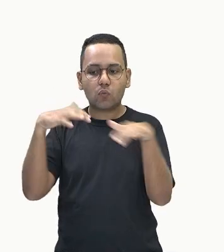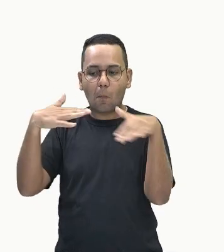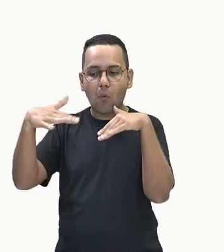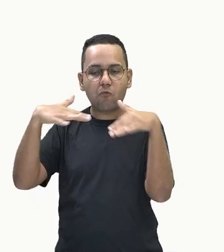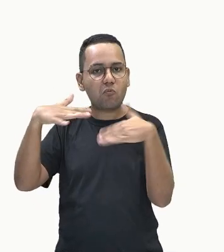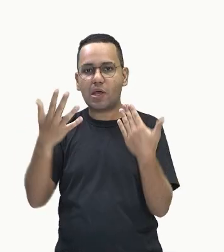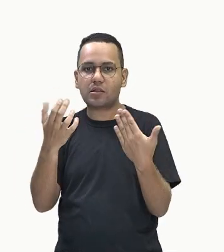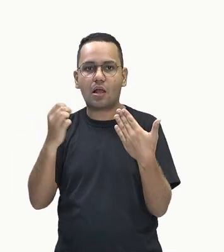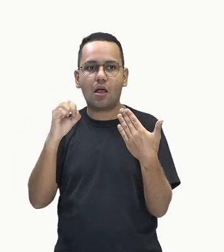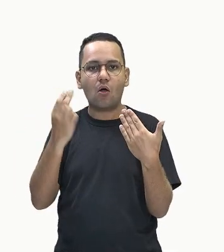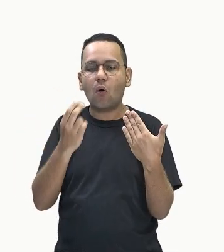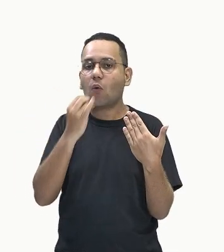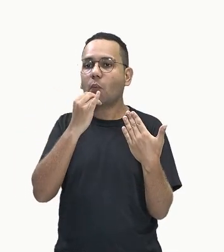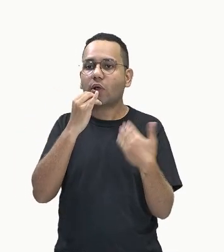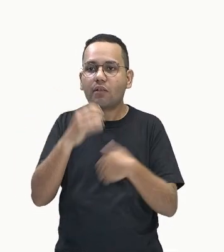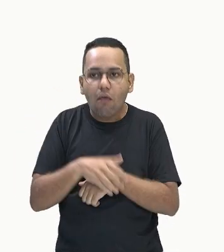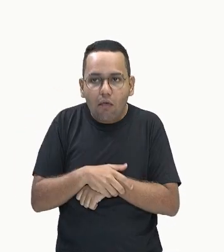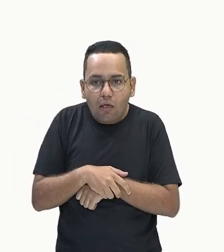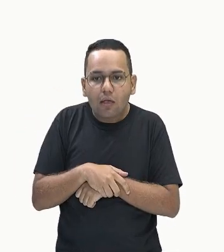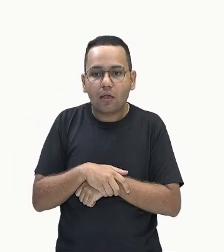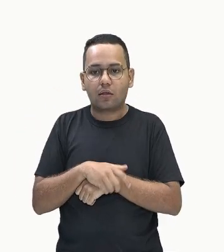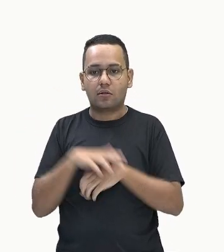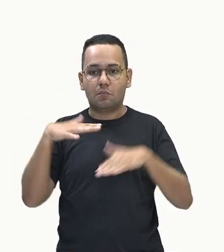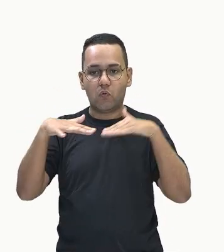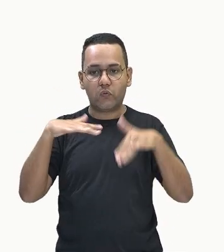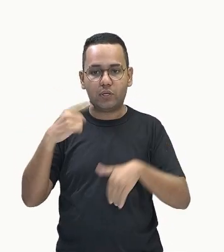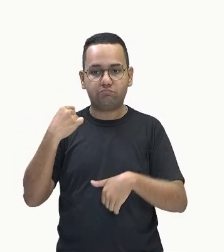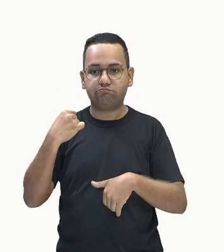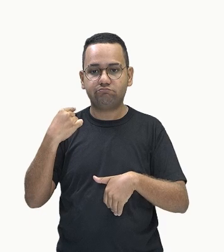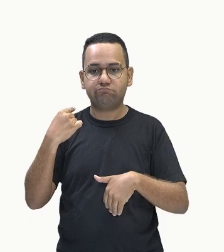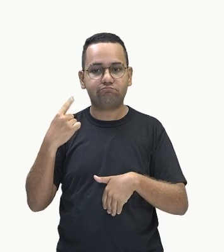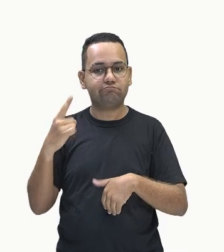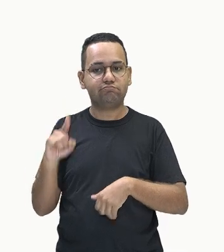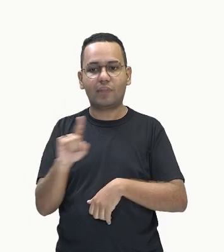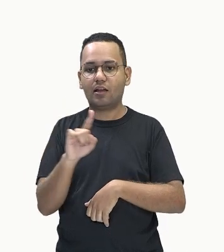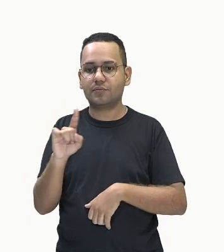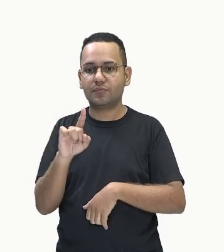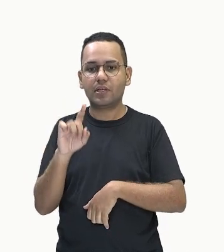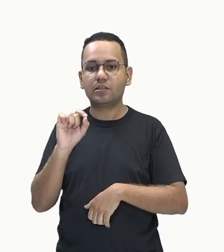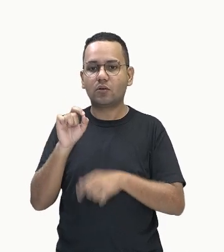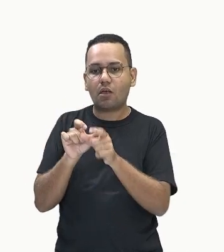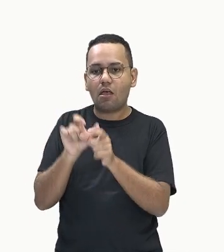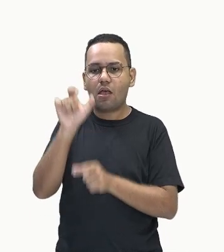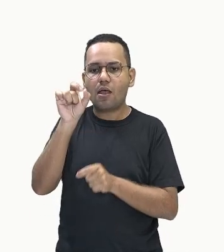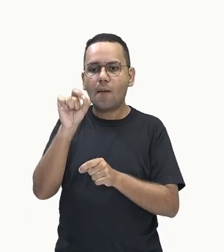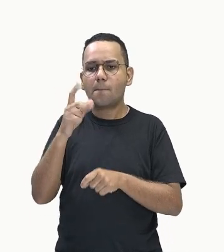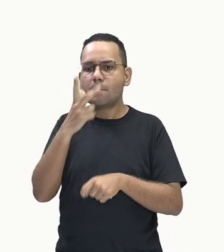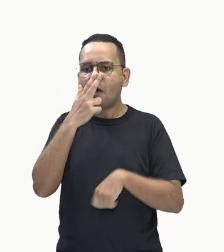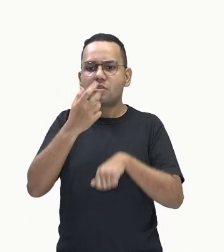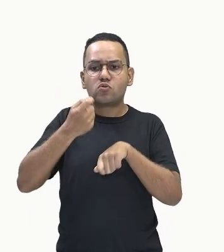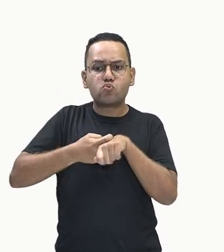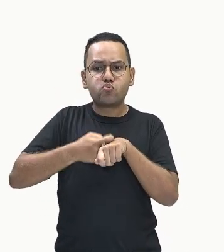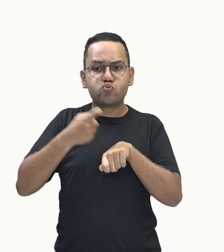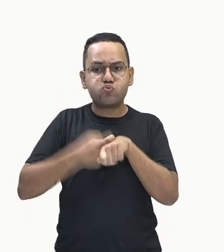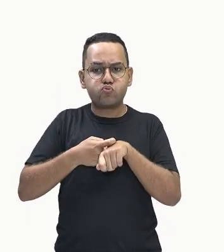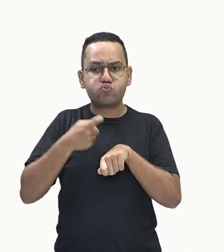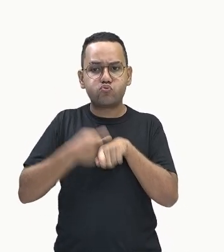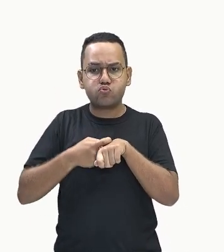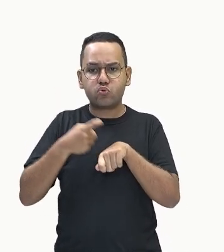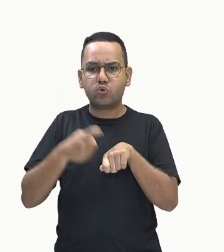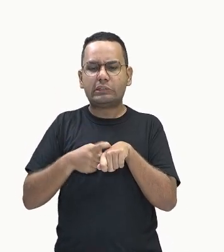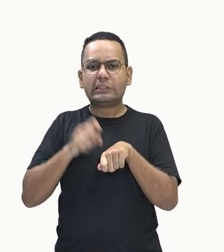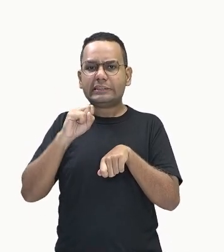não conseguiria dobrar para se abaixar. A nossa coluna seria totalmente óssea e ela seria rígida, né? A gente sentiria no mínimo muita